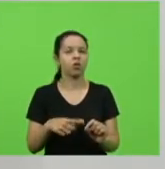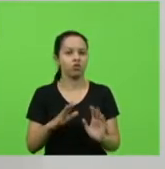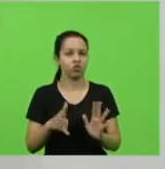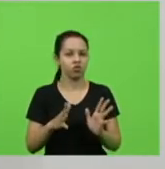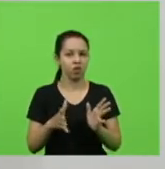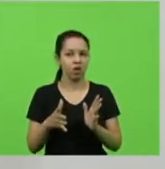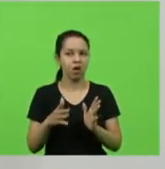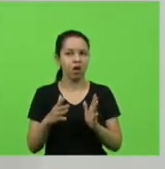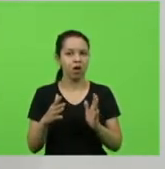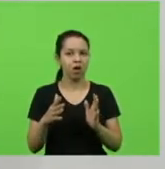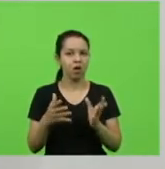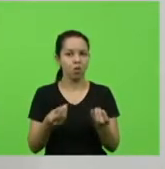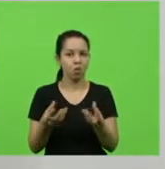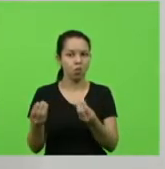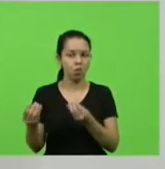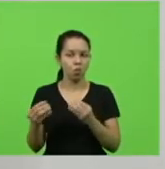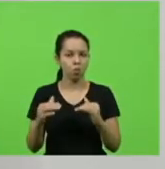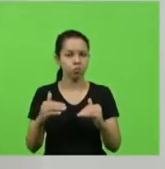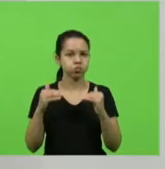autoridades sanitárias,